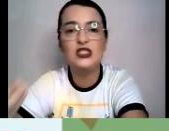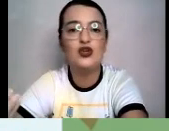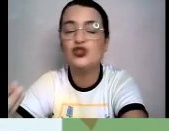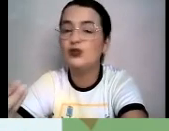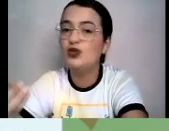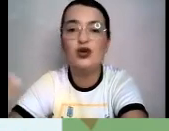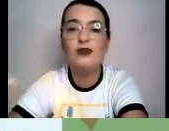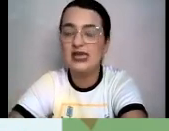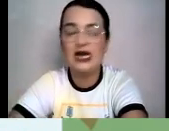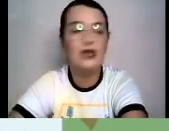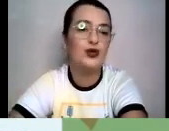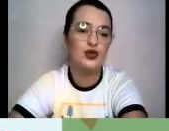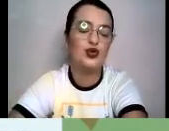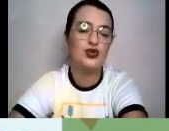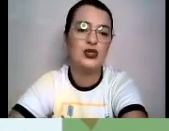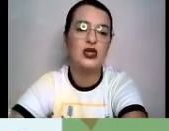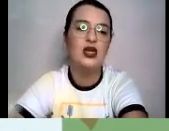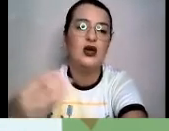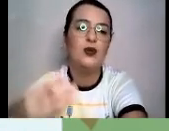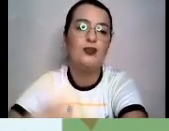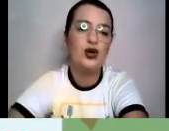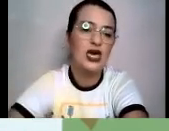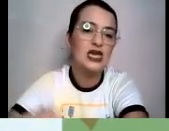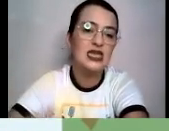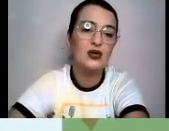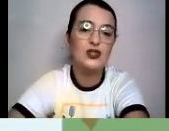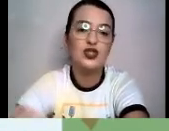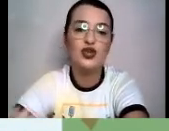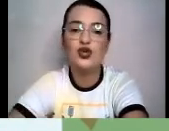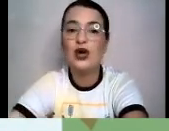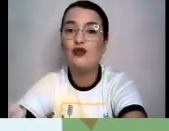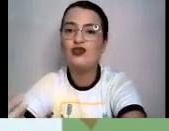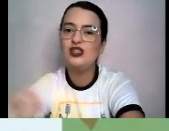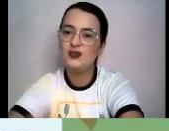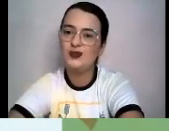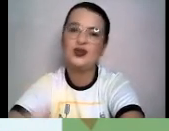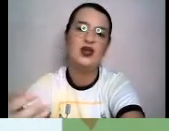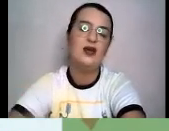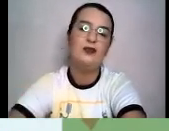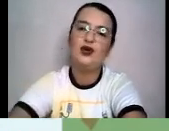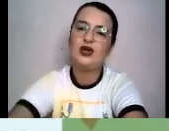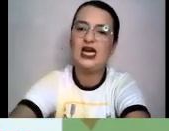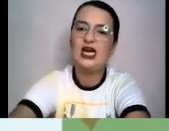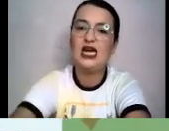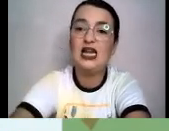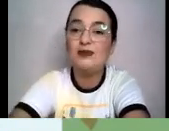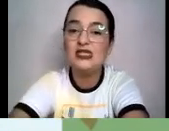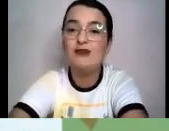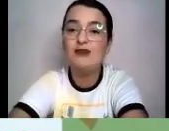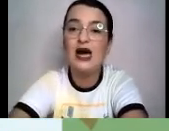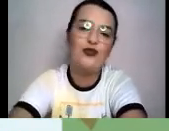muito precioso e muito cobiçado por todos. Então, por que esse recurso se tornou alvo de disputa? Porque ele